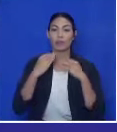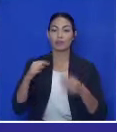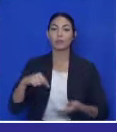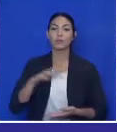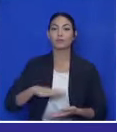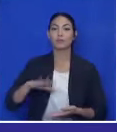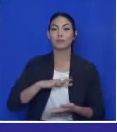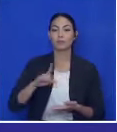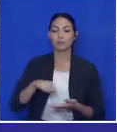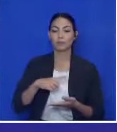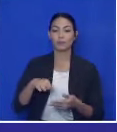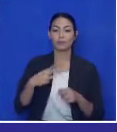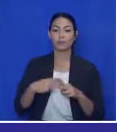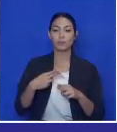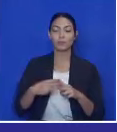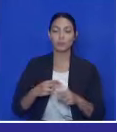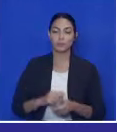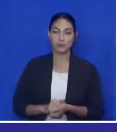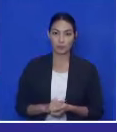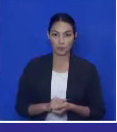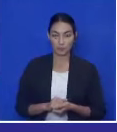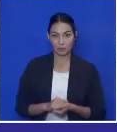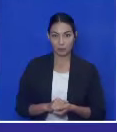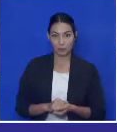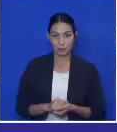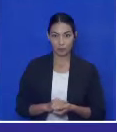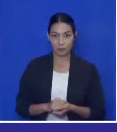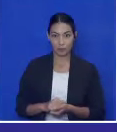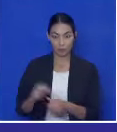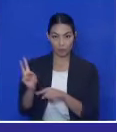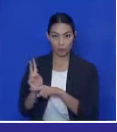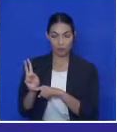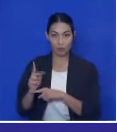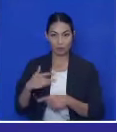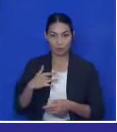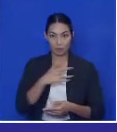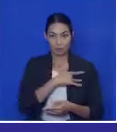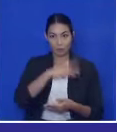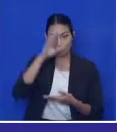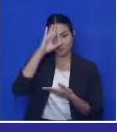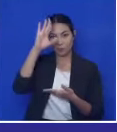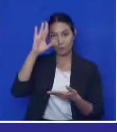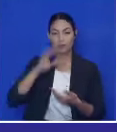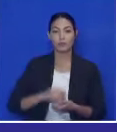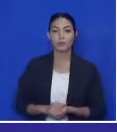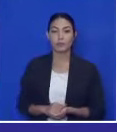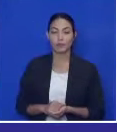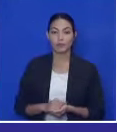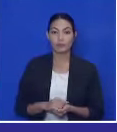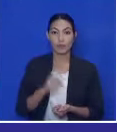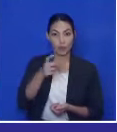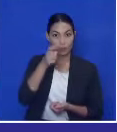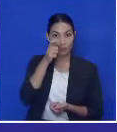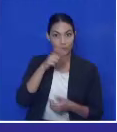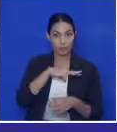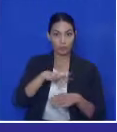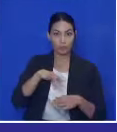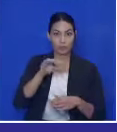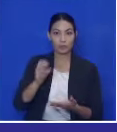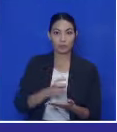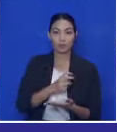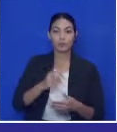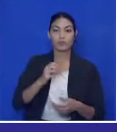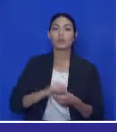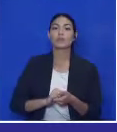sem a presença de plateia aqui no Espaço Loterias Caixa, priorizando assim o bem-estar de todos. Você acompanha o sorteio